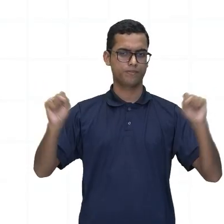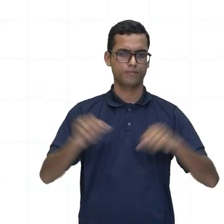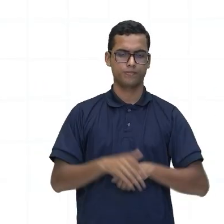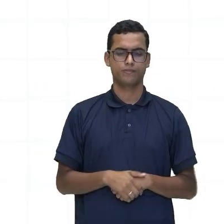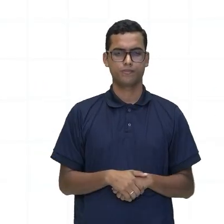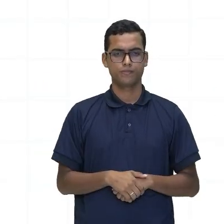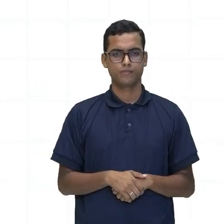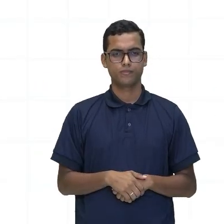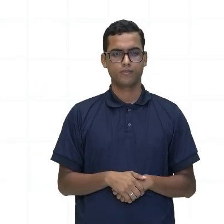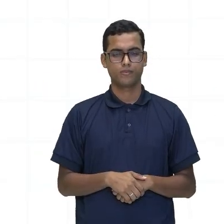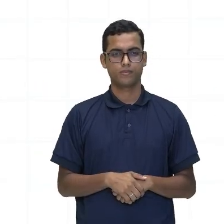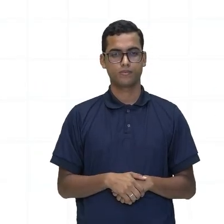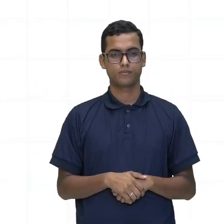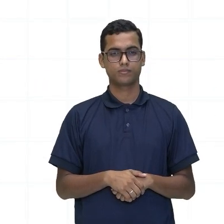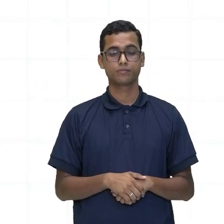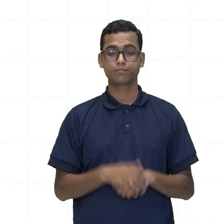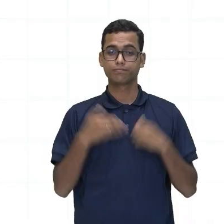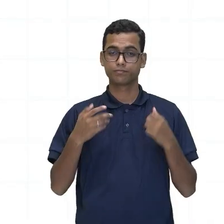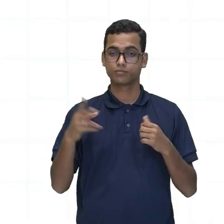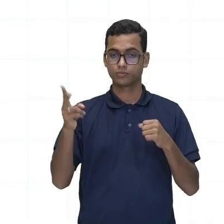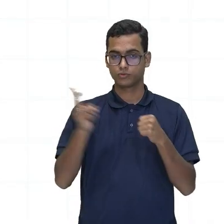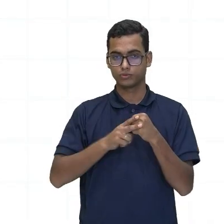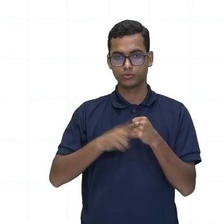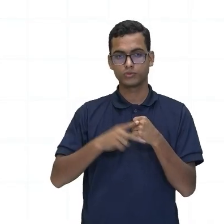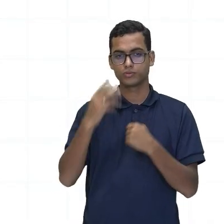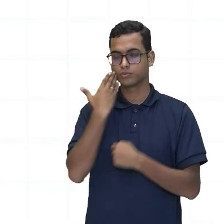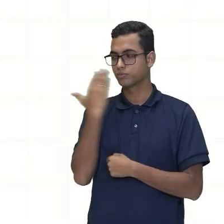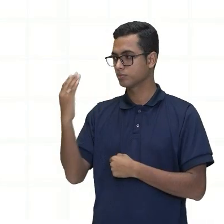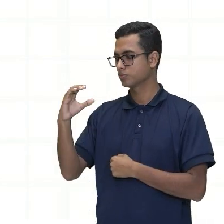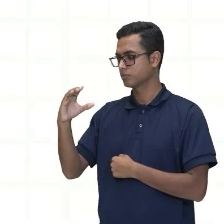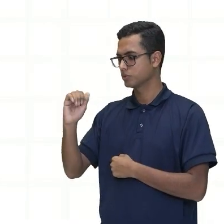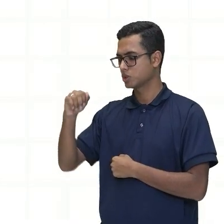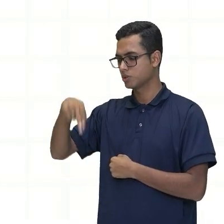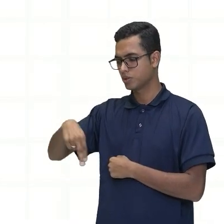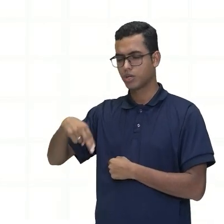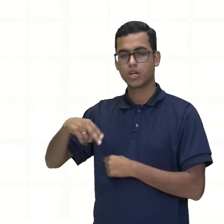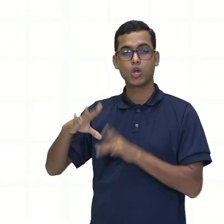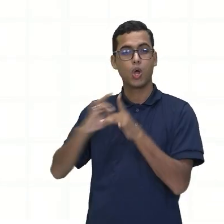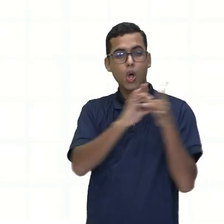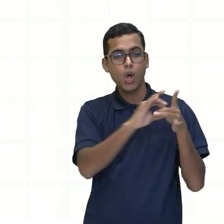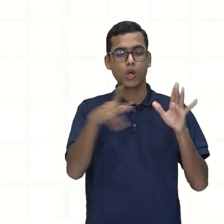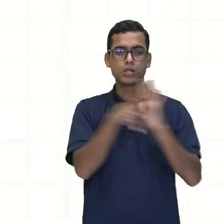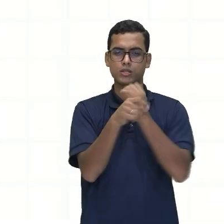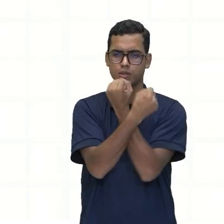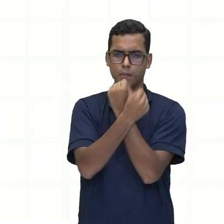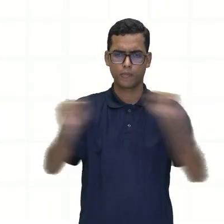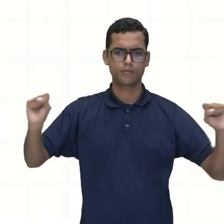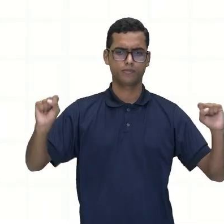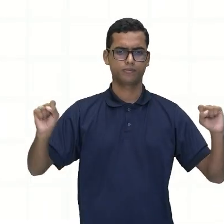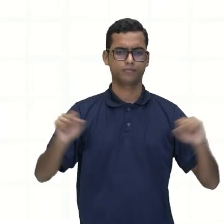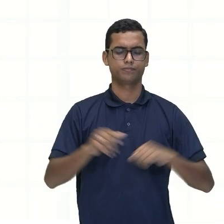O verbo modal can para falar de impossibilidade. Então, em que situação eu utilizo esse verbo, então?